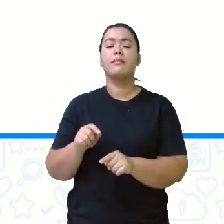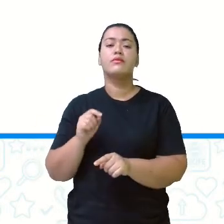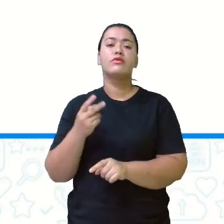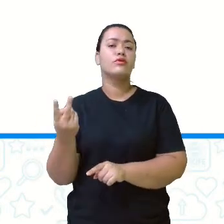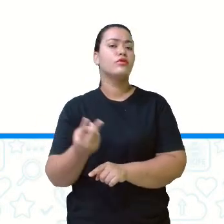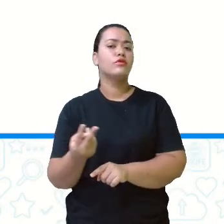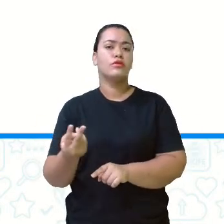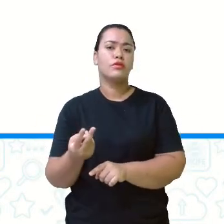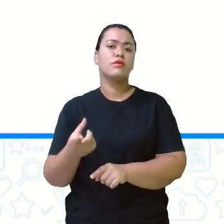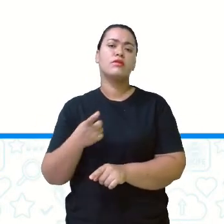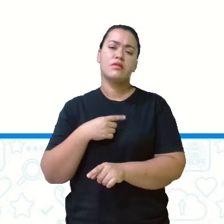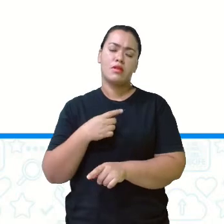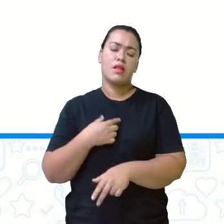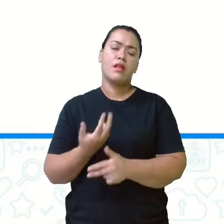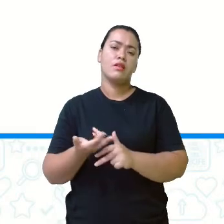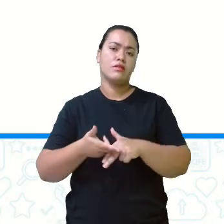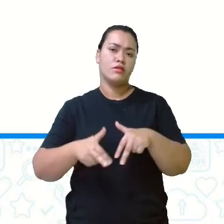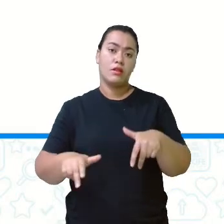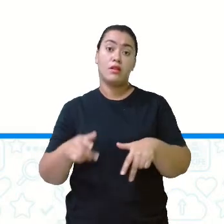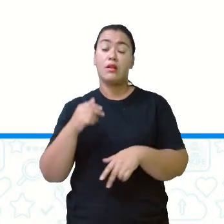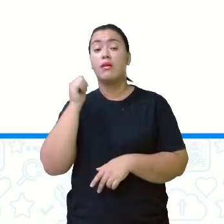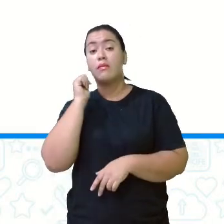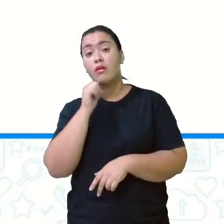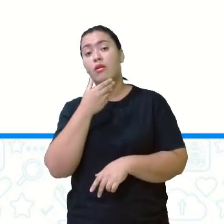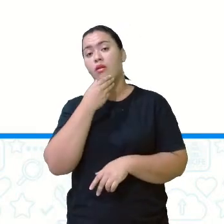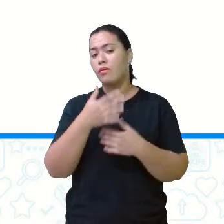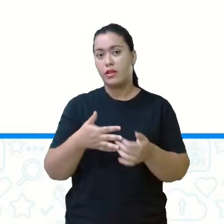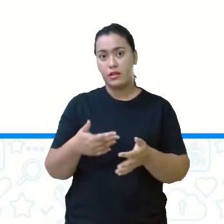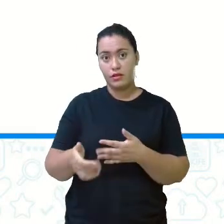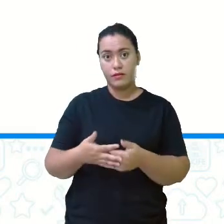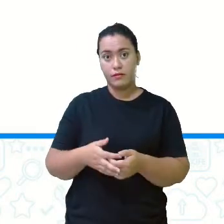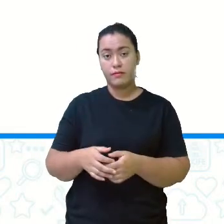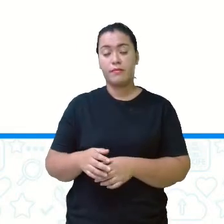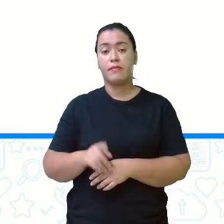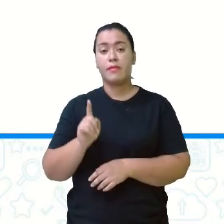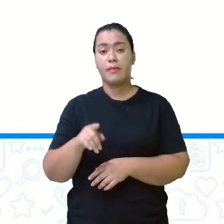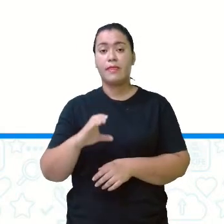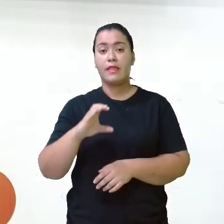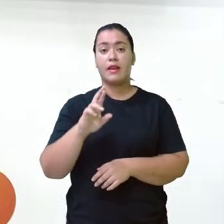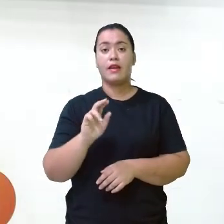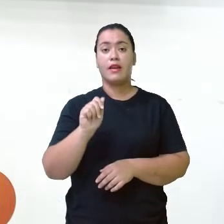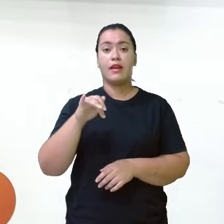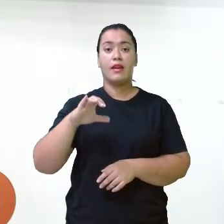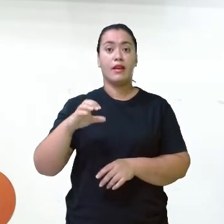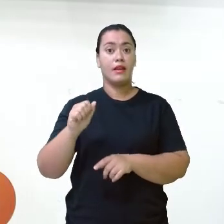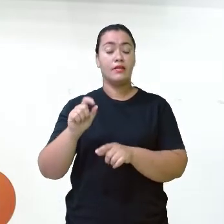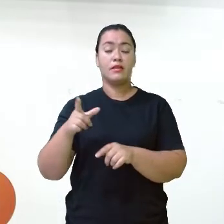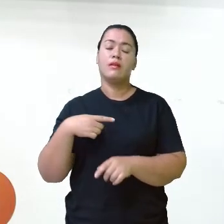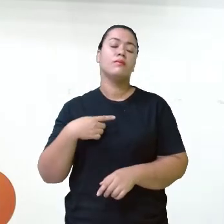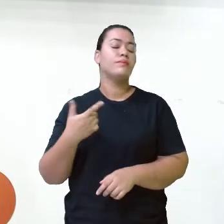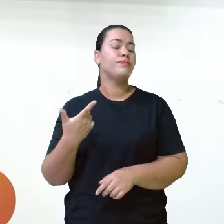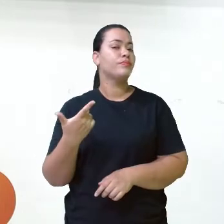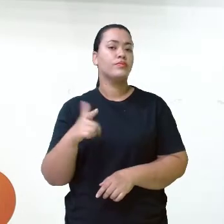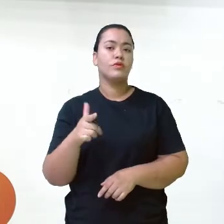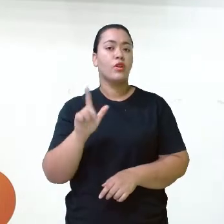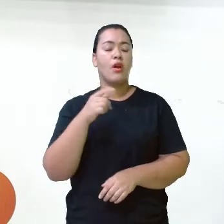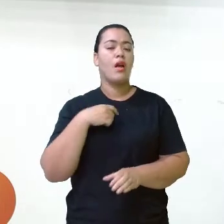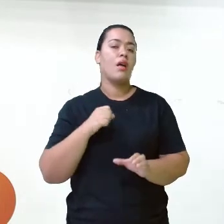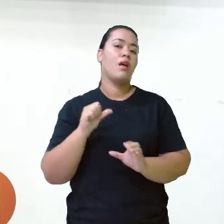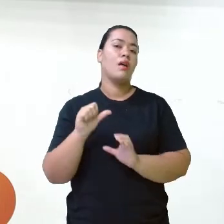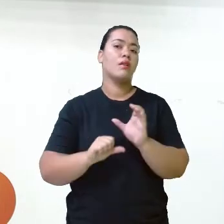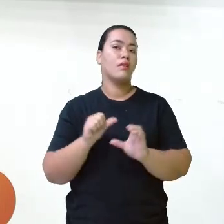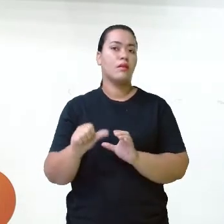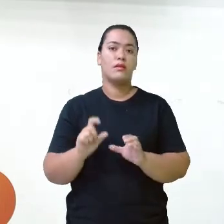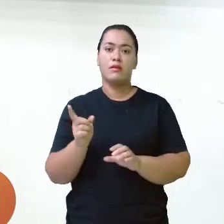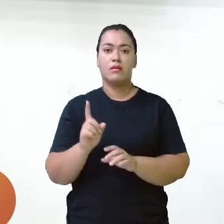os dois gêneros, masculino ou feminino. E aí, essa palavra, ela não vai variar, ela não vai mudar,